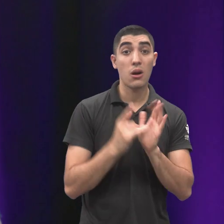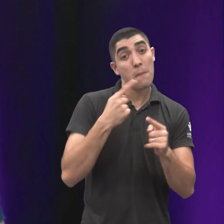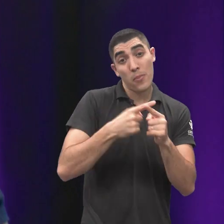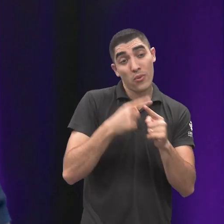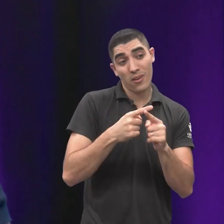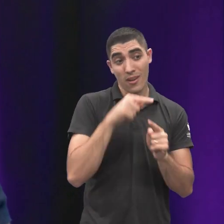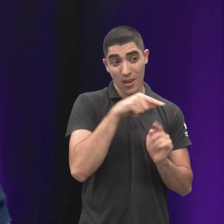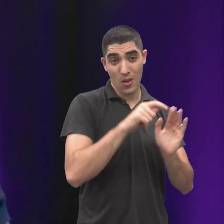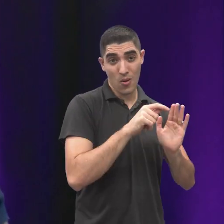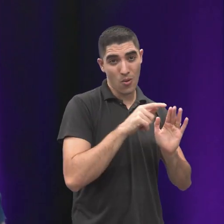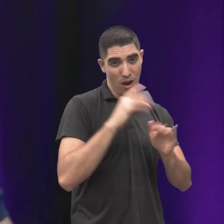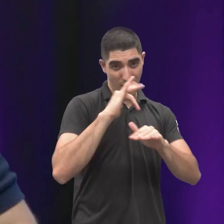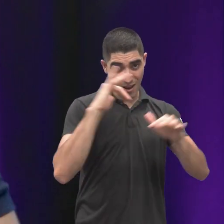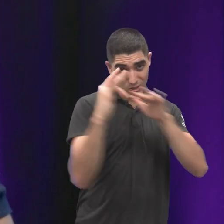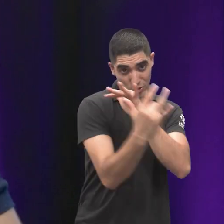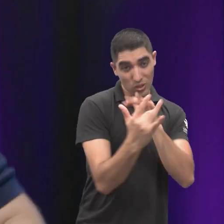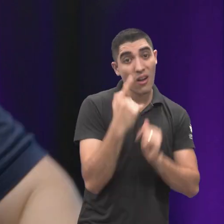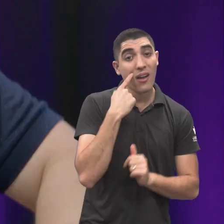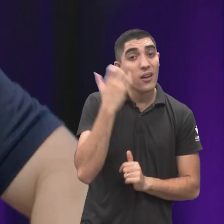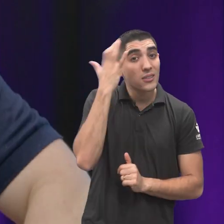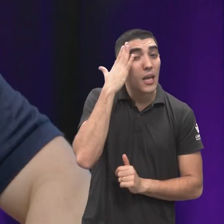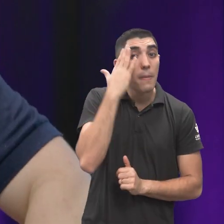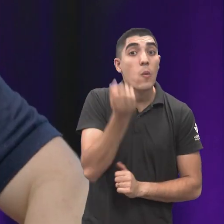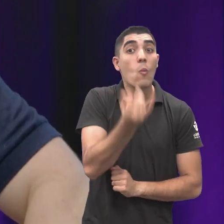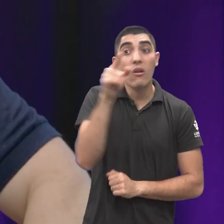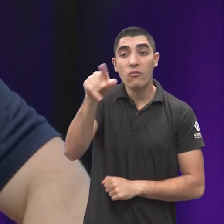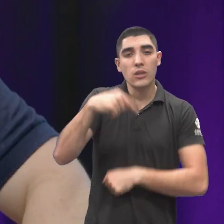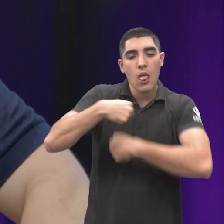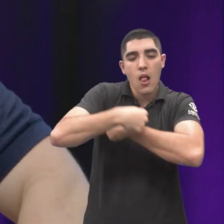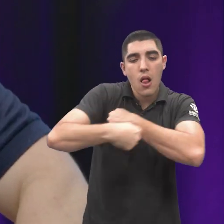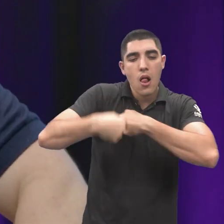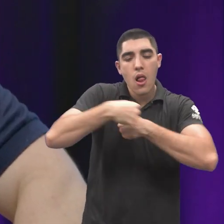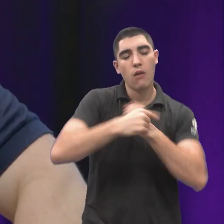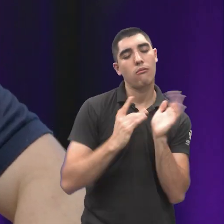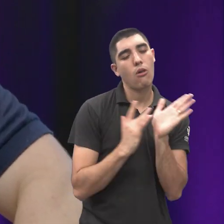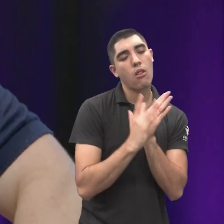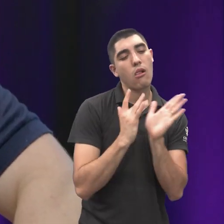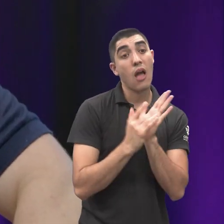o produto da rede social, de certa forma. Verdade. Então, eu vejo que